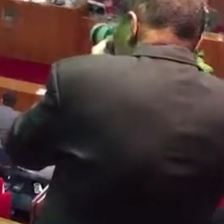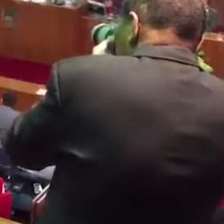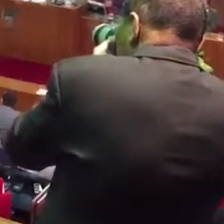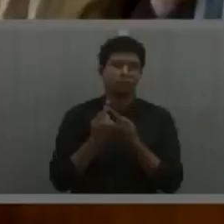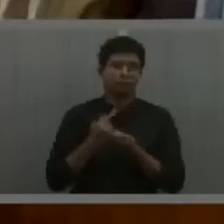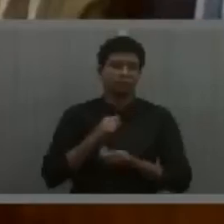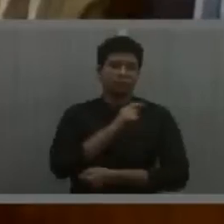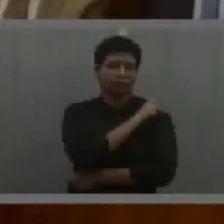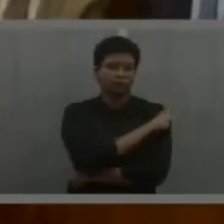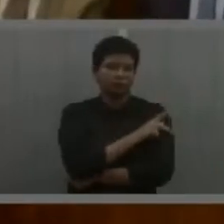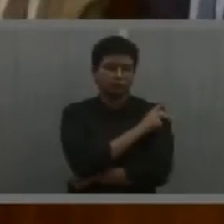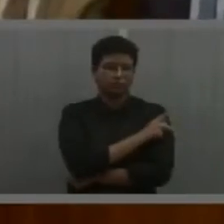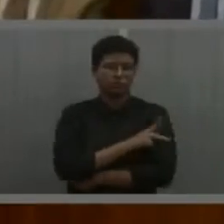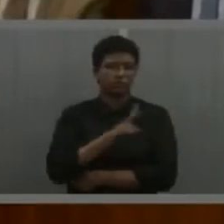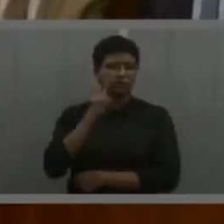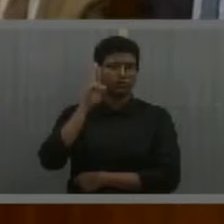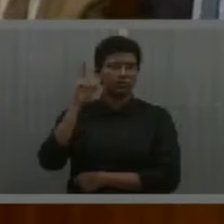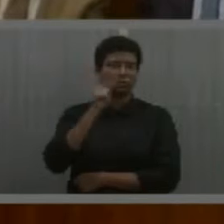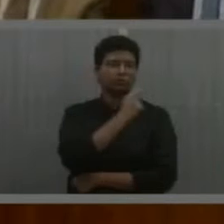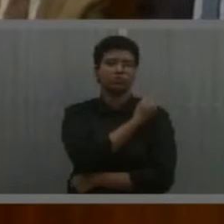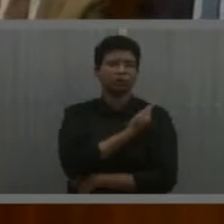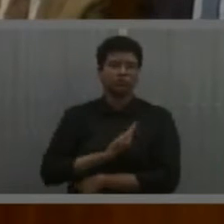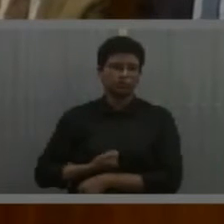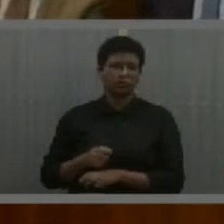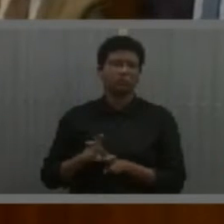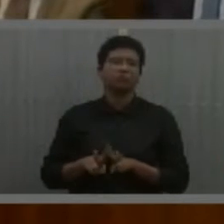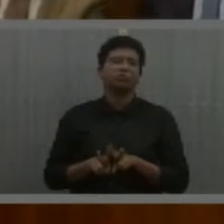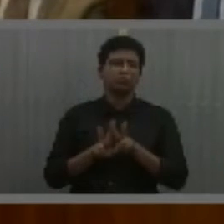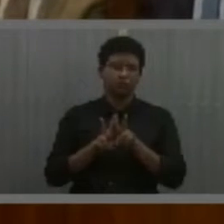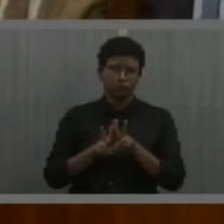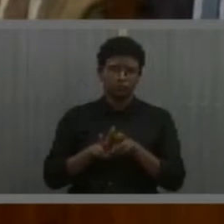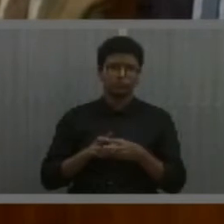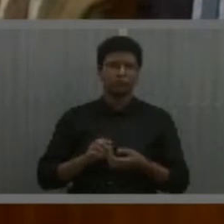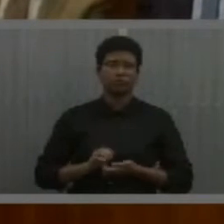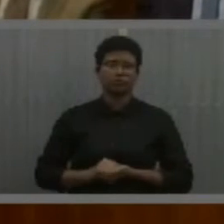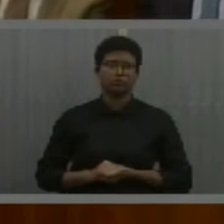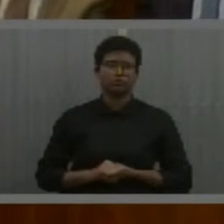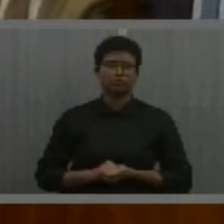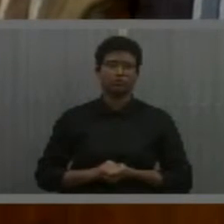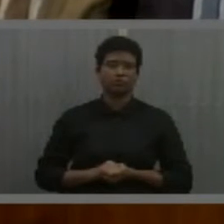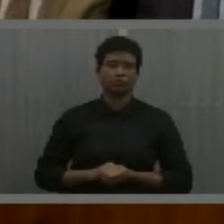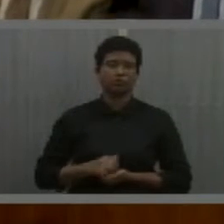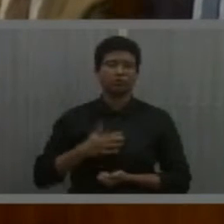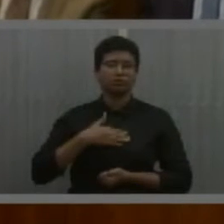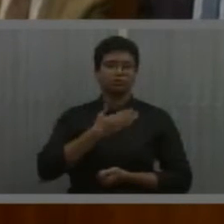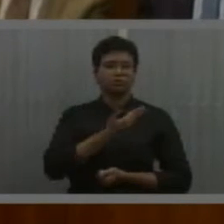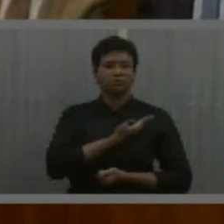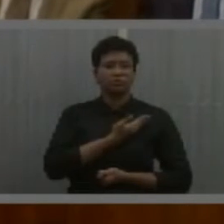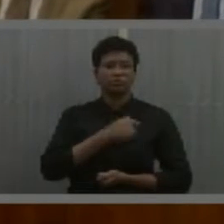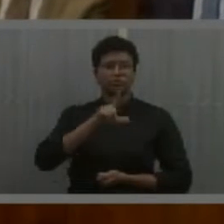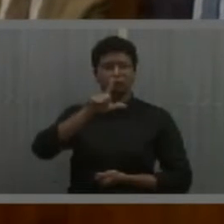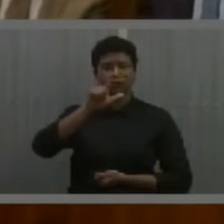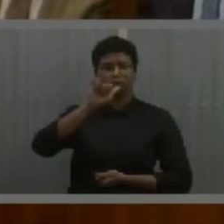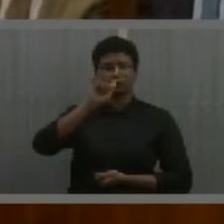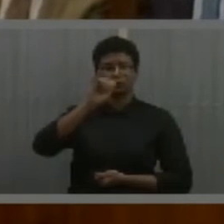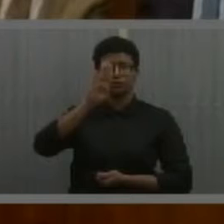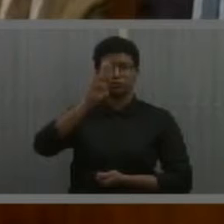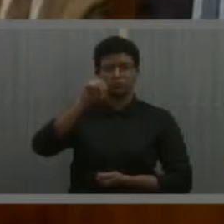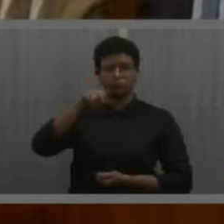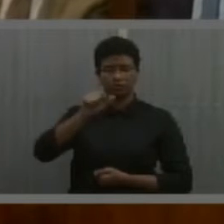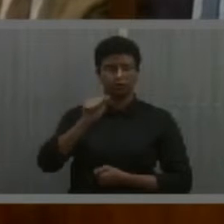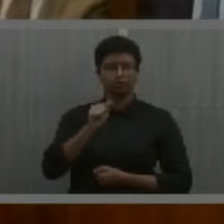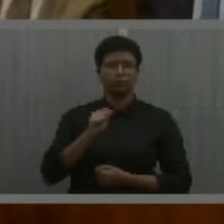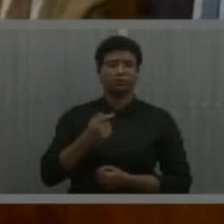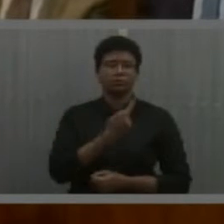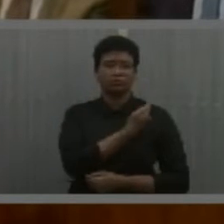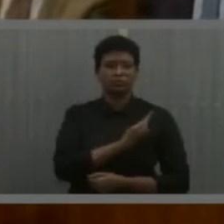pelo deputado estadual Fernando Monteiro, que é do PRTB, mesmo partido do general Hamilton Mourão. Agora há pouco falou aqui